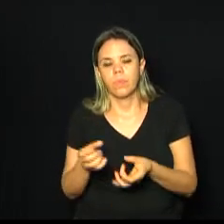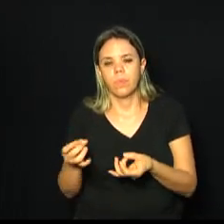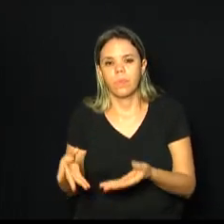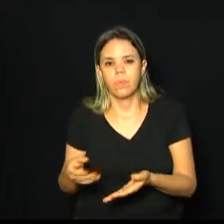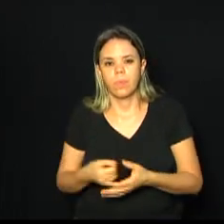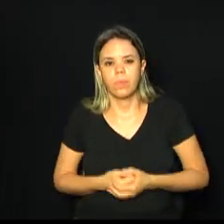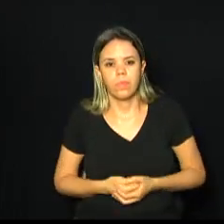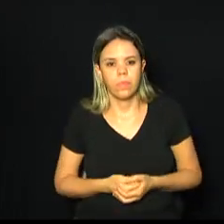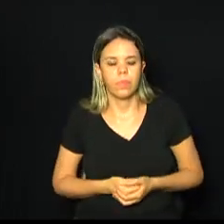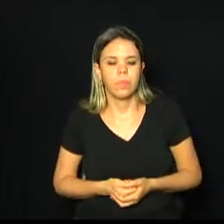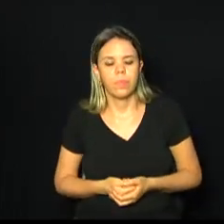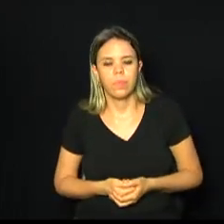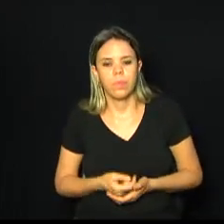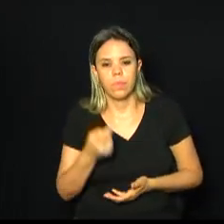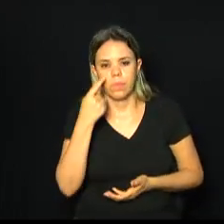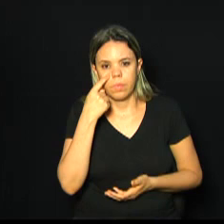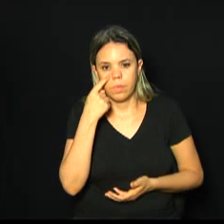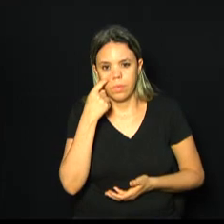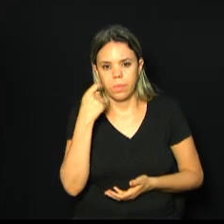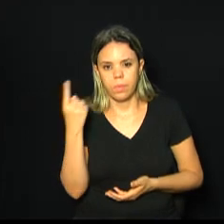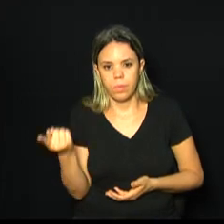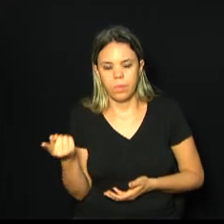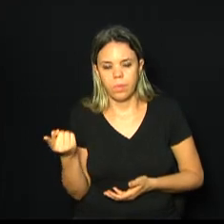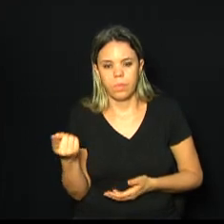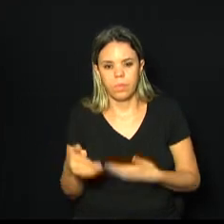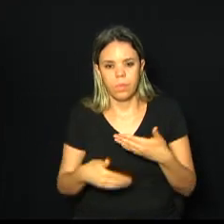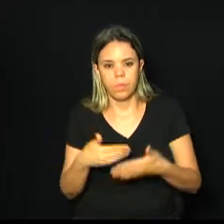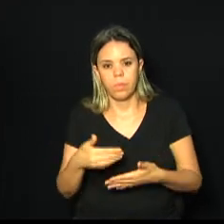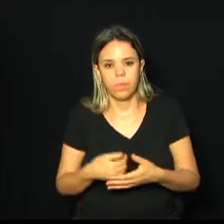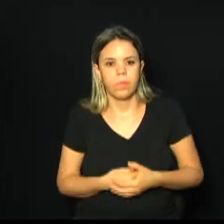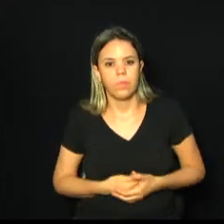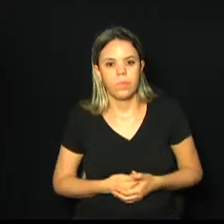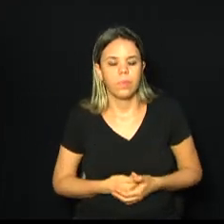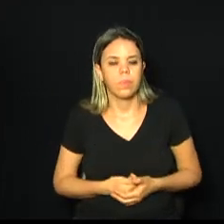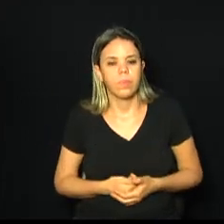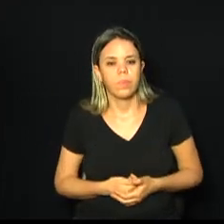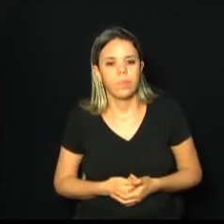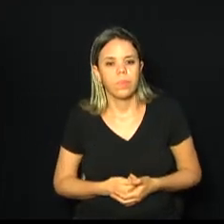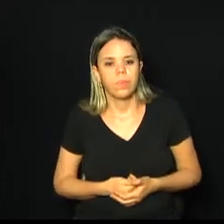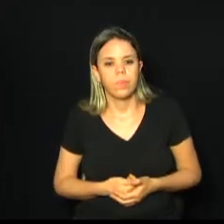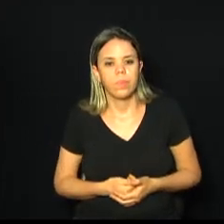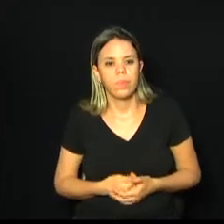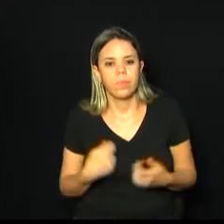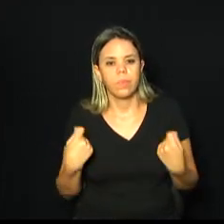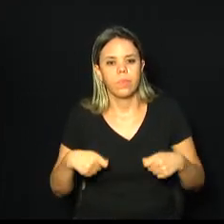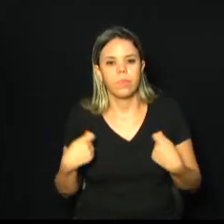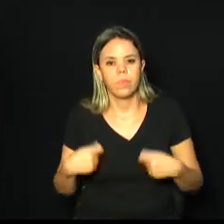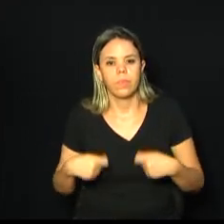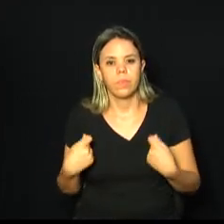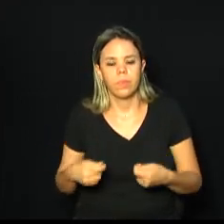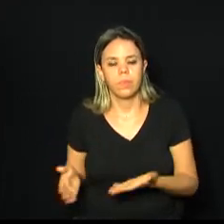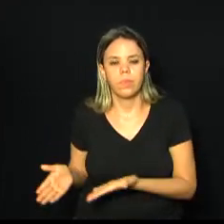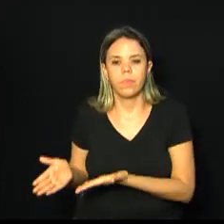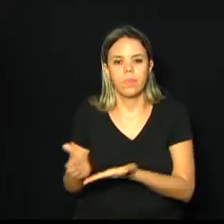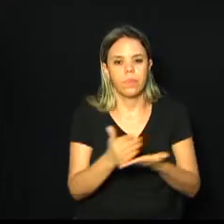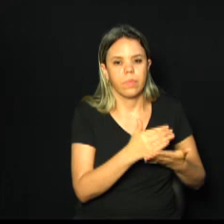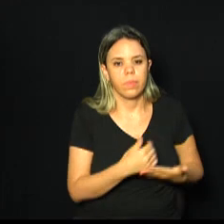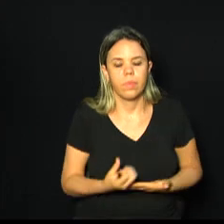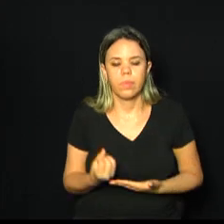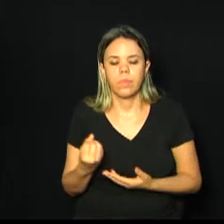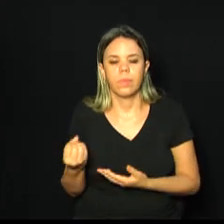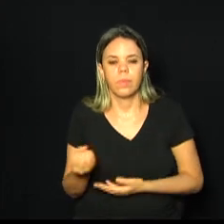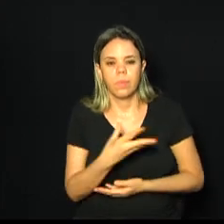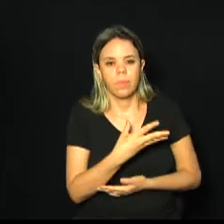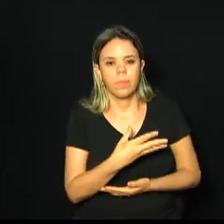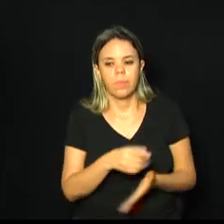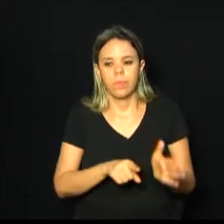descartados? Veja, para cada processo, você vai precisar coletar novos dados.